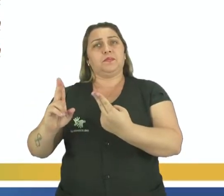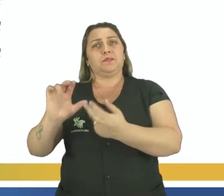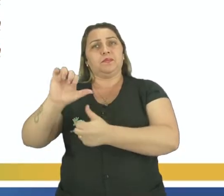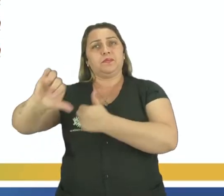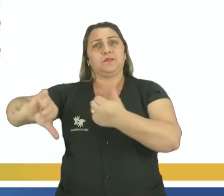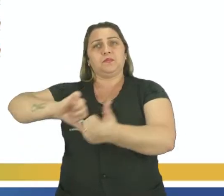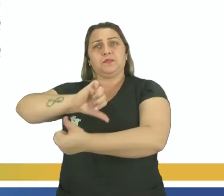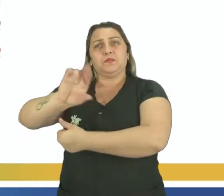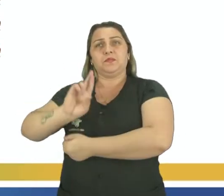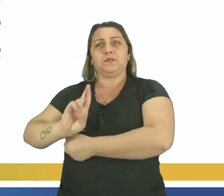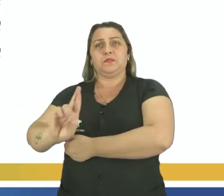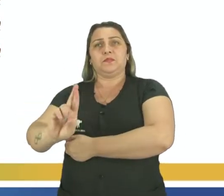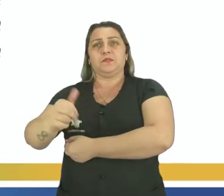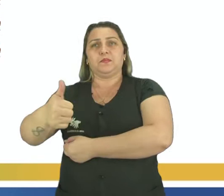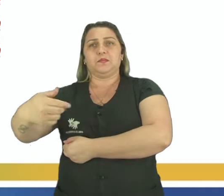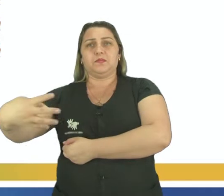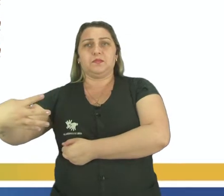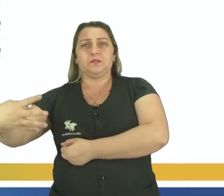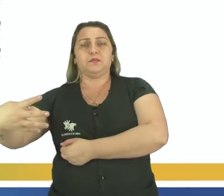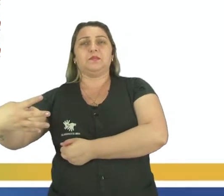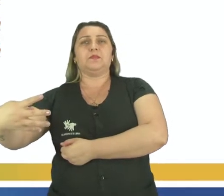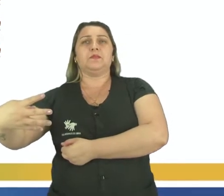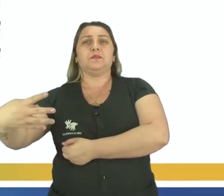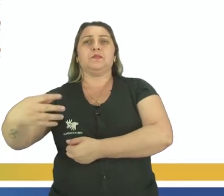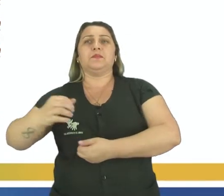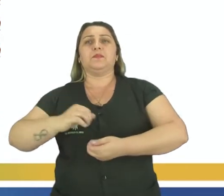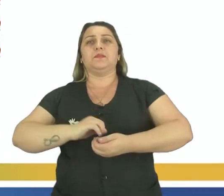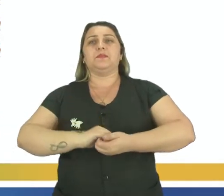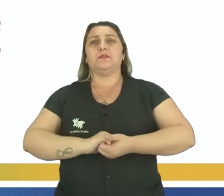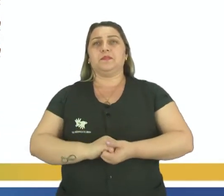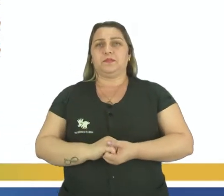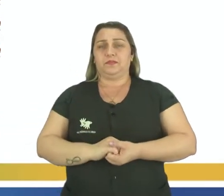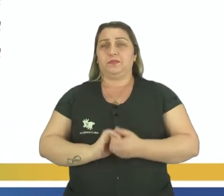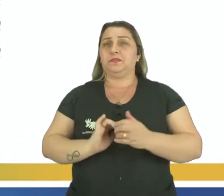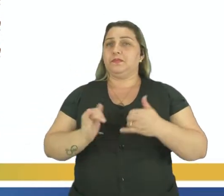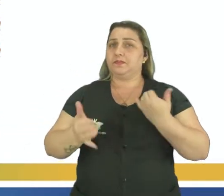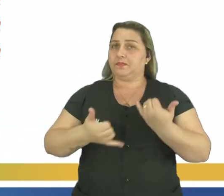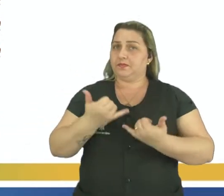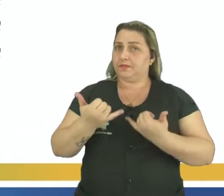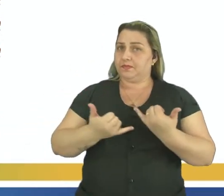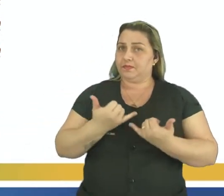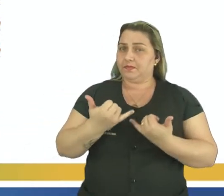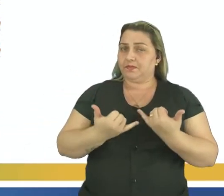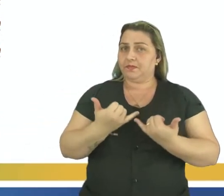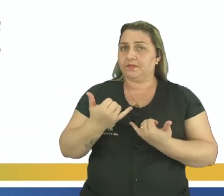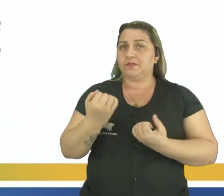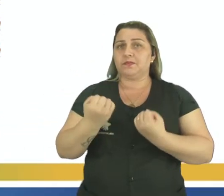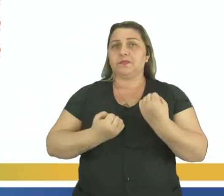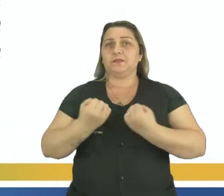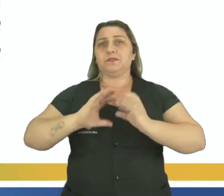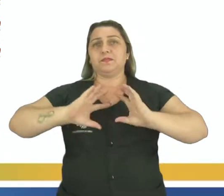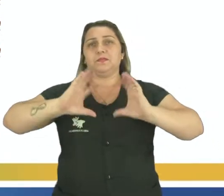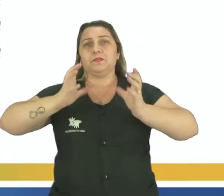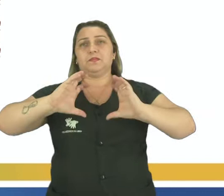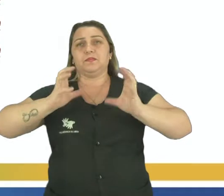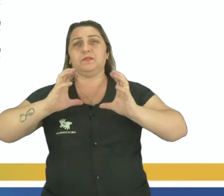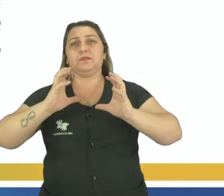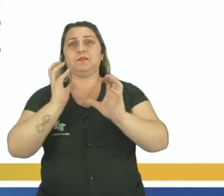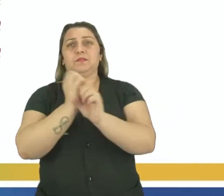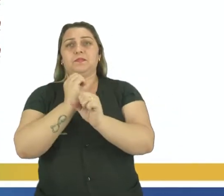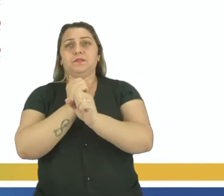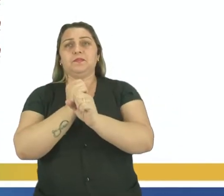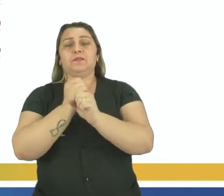dar o meu resultado, que no caso eu tenho aí 14 brinquedos, Os carrinhos mais as